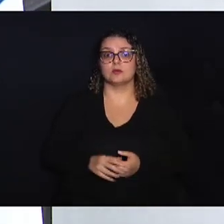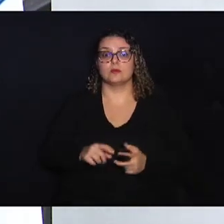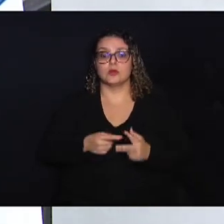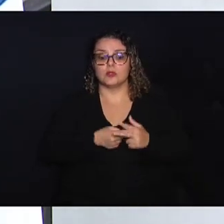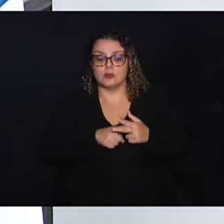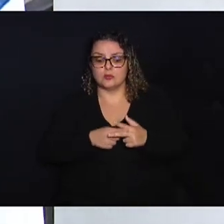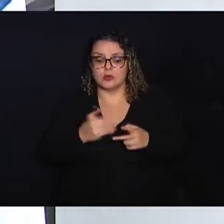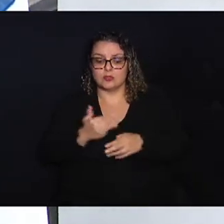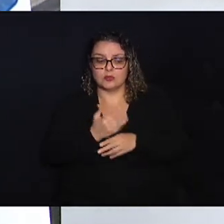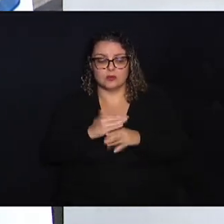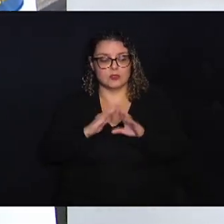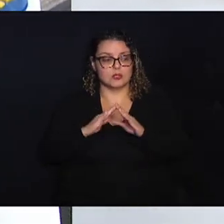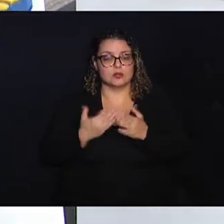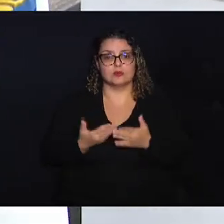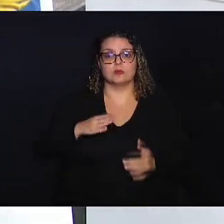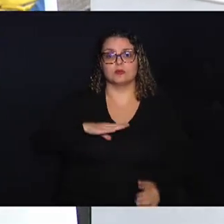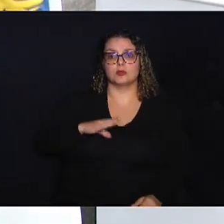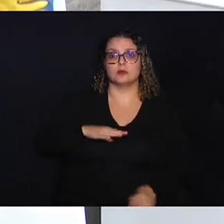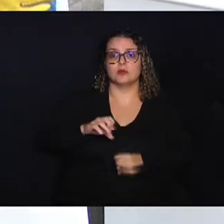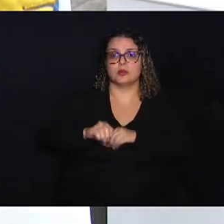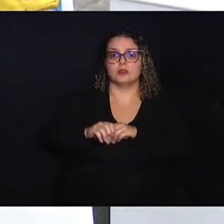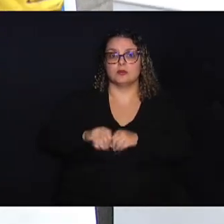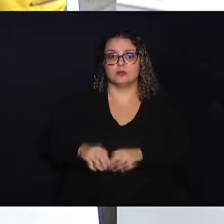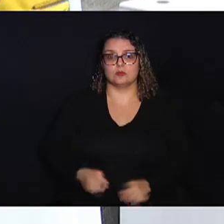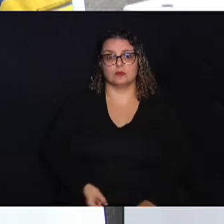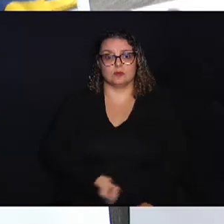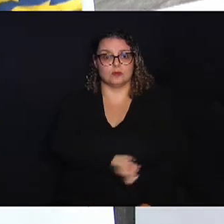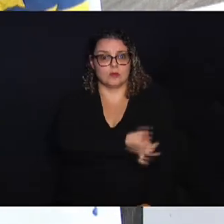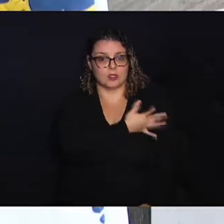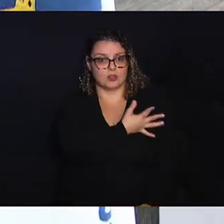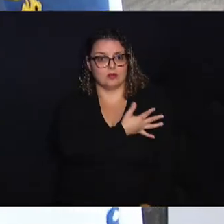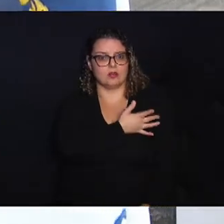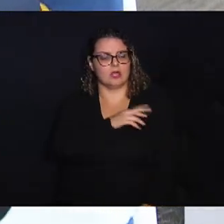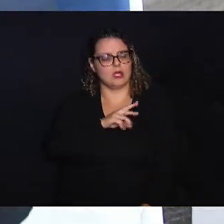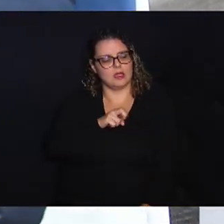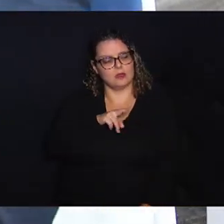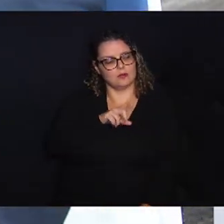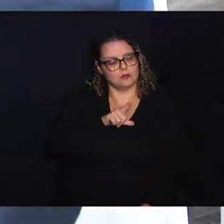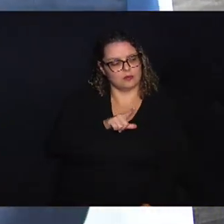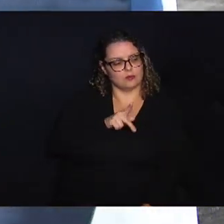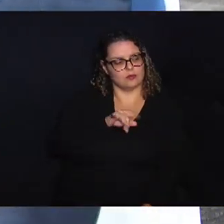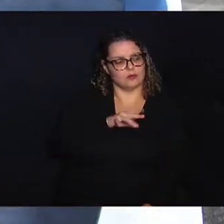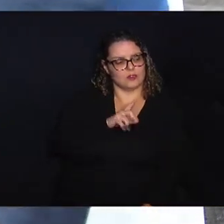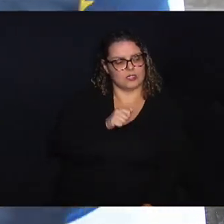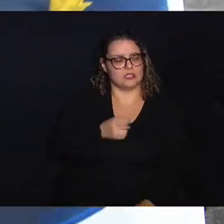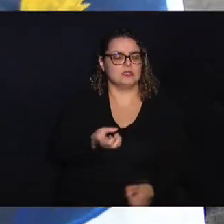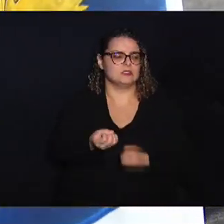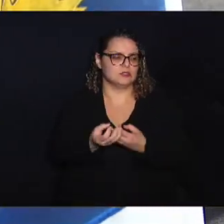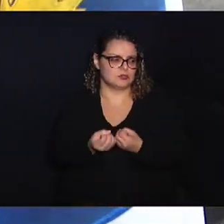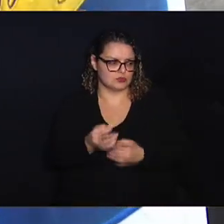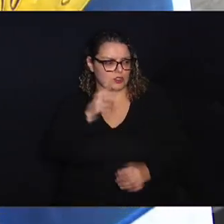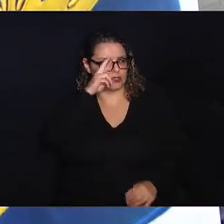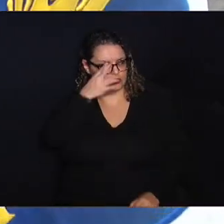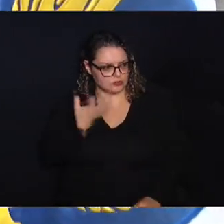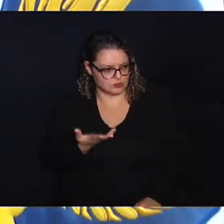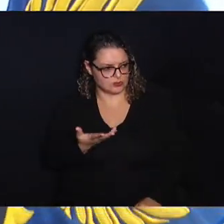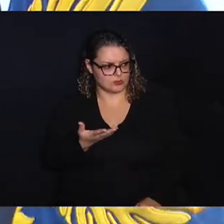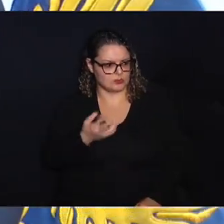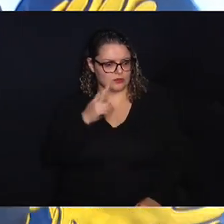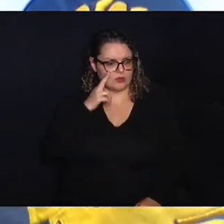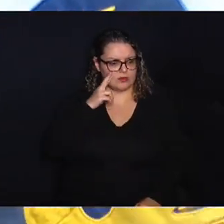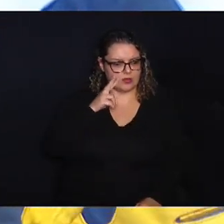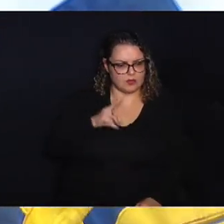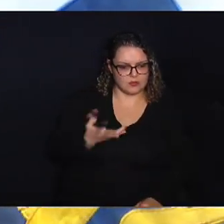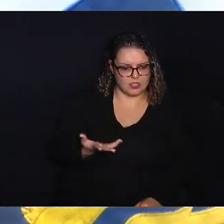Escola Municipal de Ensino Fundamental Raul Pila. Essas informações, o senhor foi lá ver, o